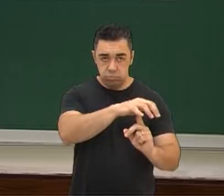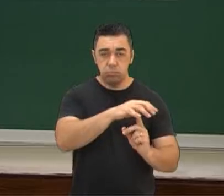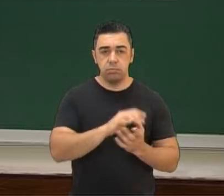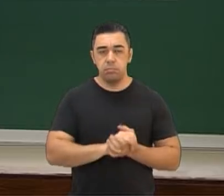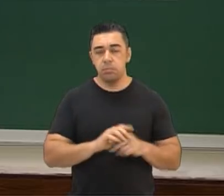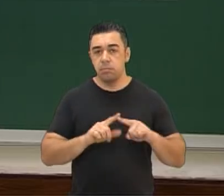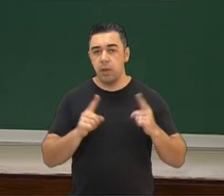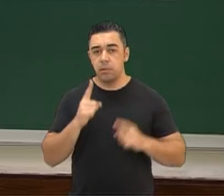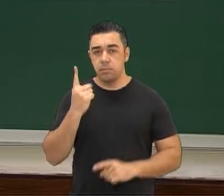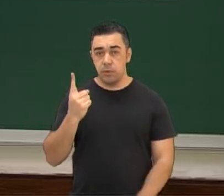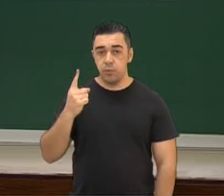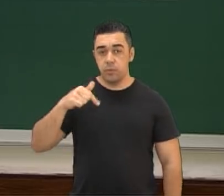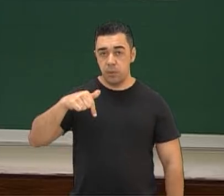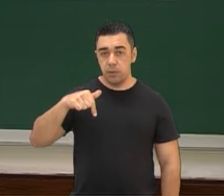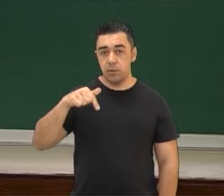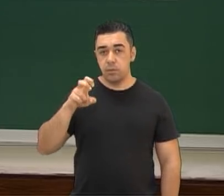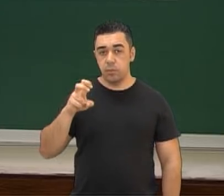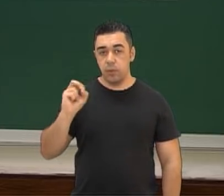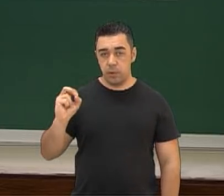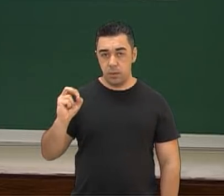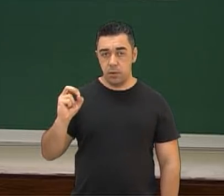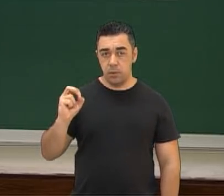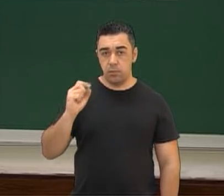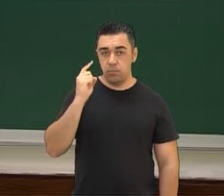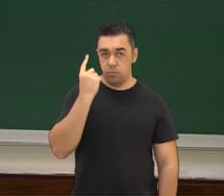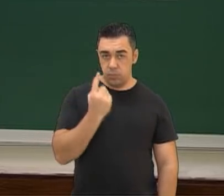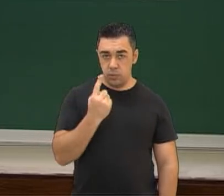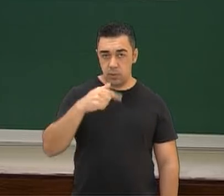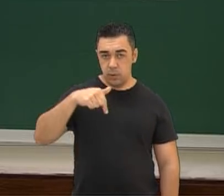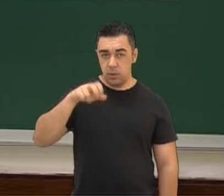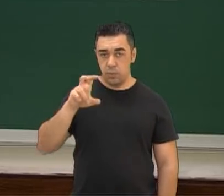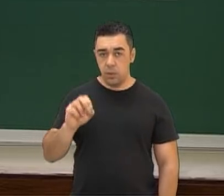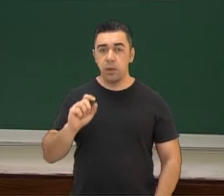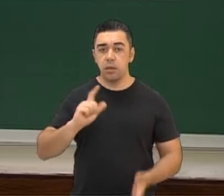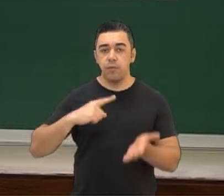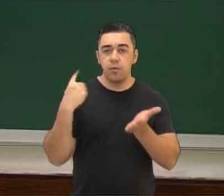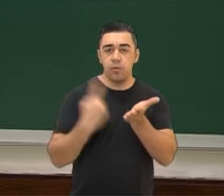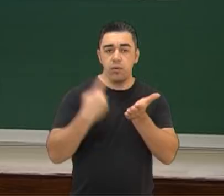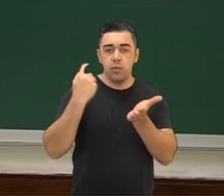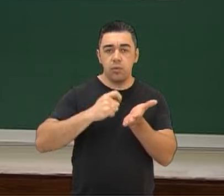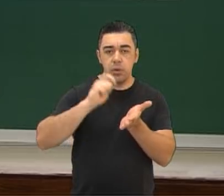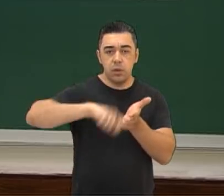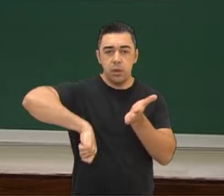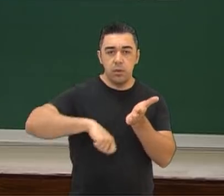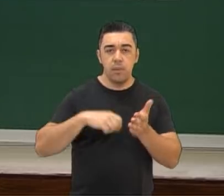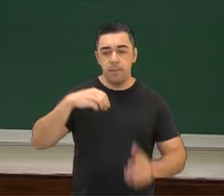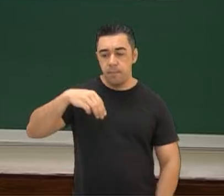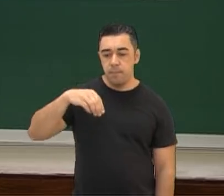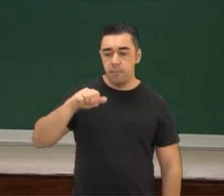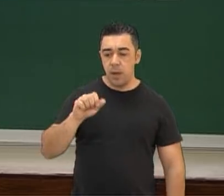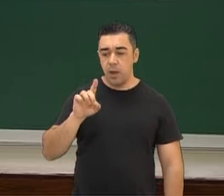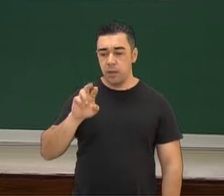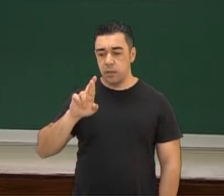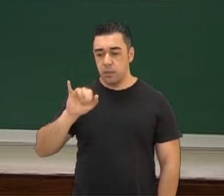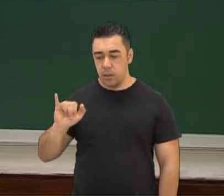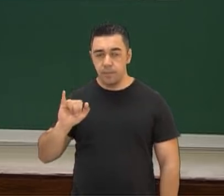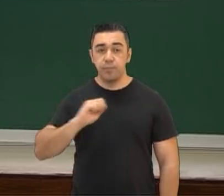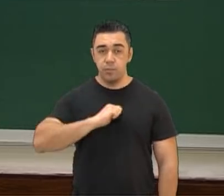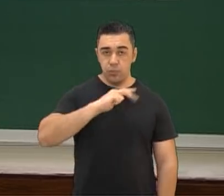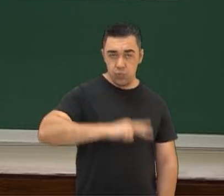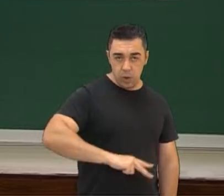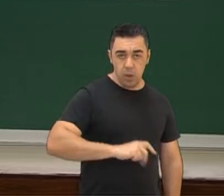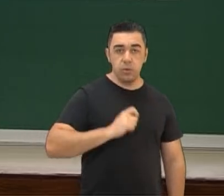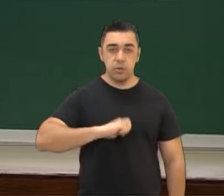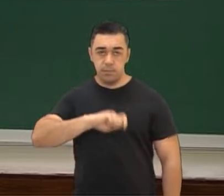em 1750 tivemos ali o Tratado de Madrid, que foi o acordo entre Portugal e Espanha, e aí